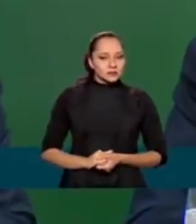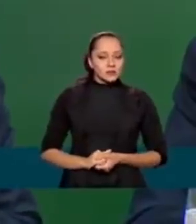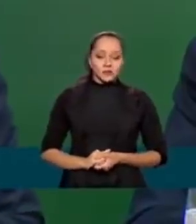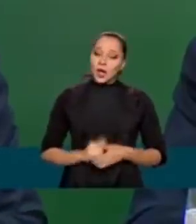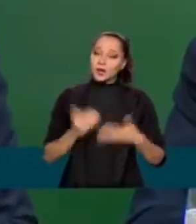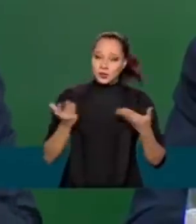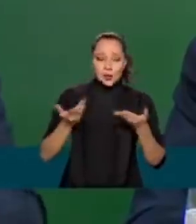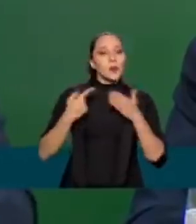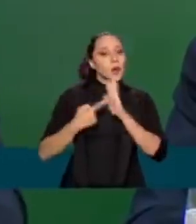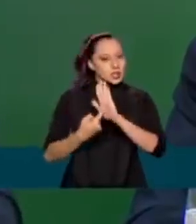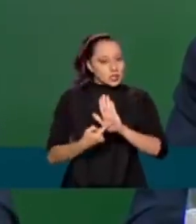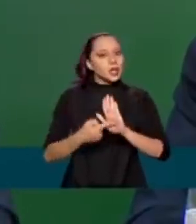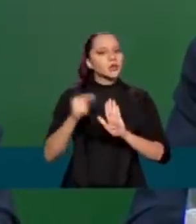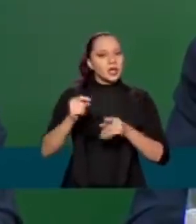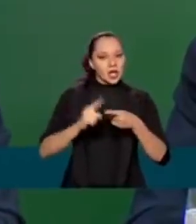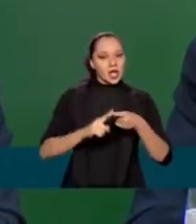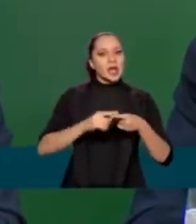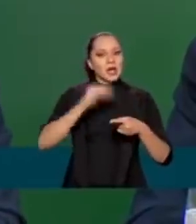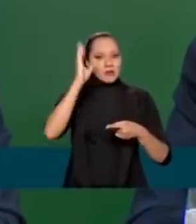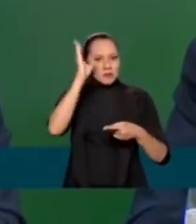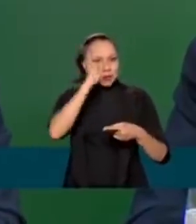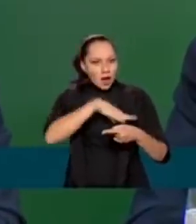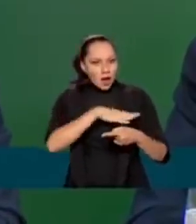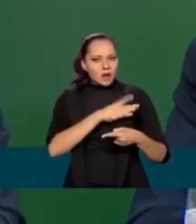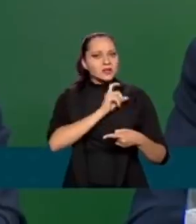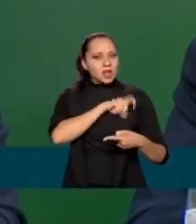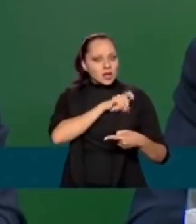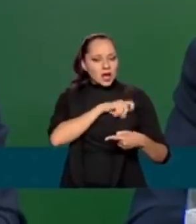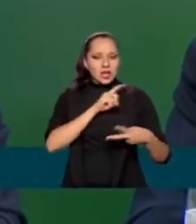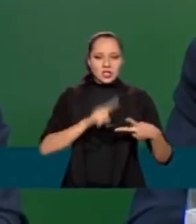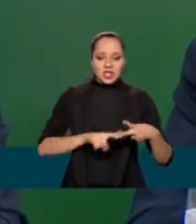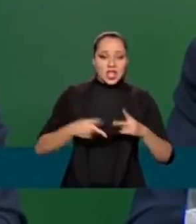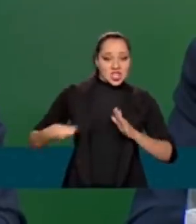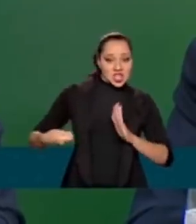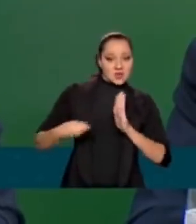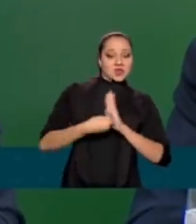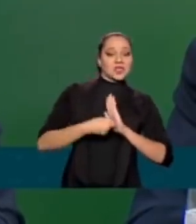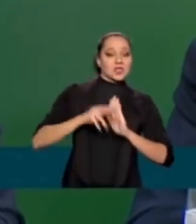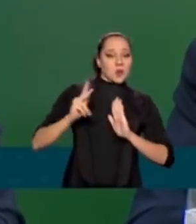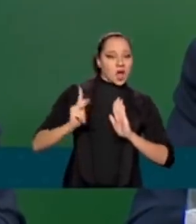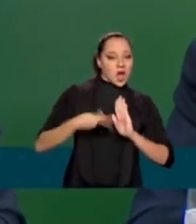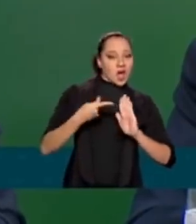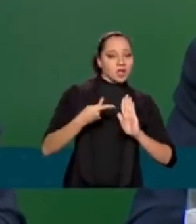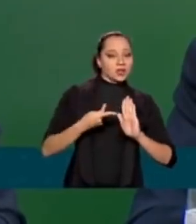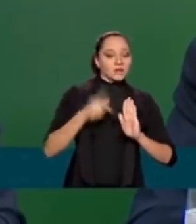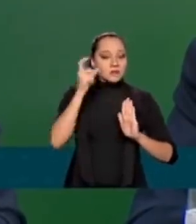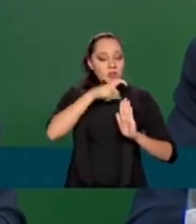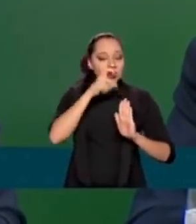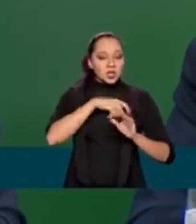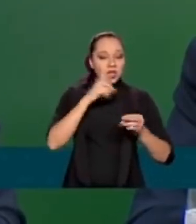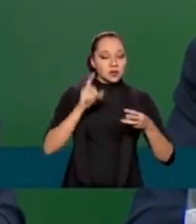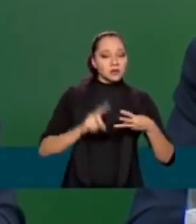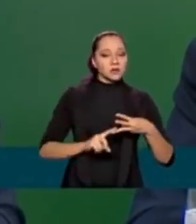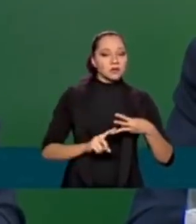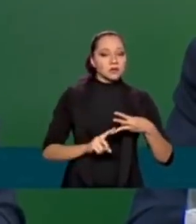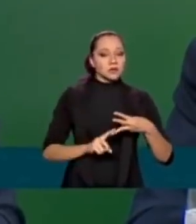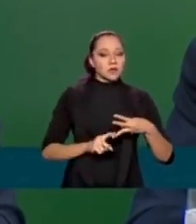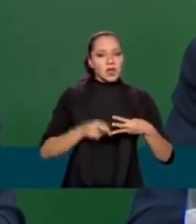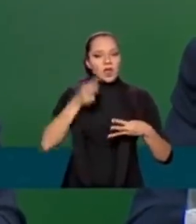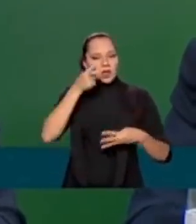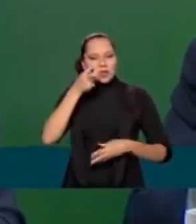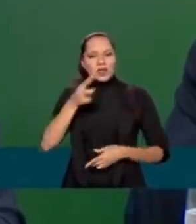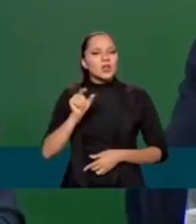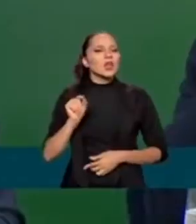caracterizando claramente a má-fé, a denunciação caluniosa? A interesse de